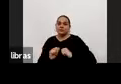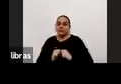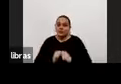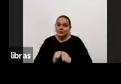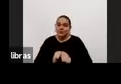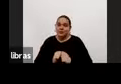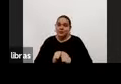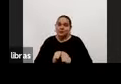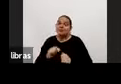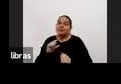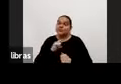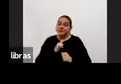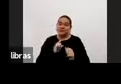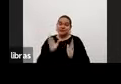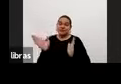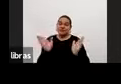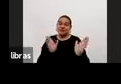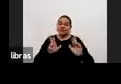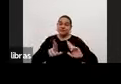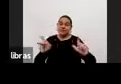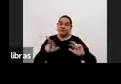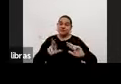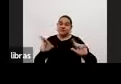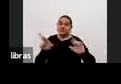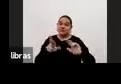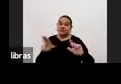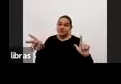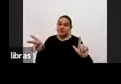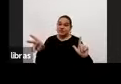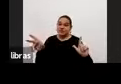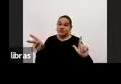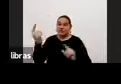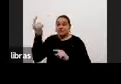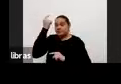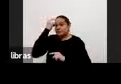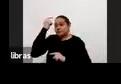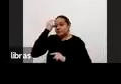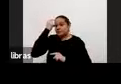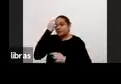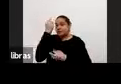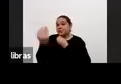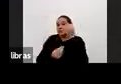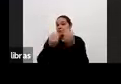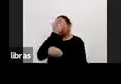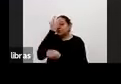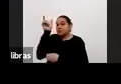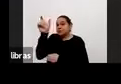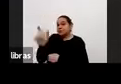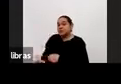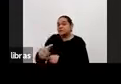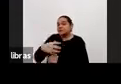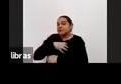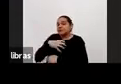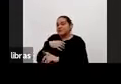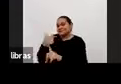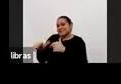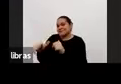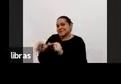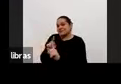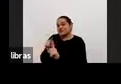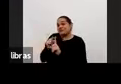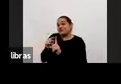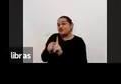sensíveis nessas áreas, levando em conta o tipo de atividade que as pessoas exercem. Mas é